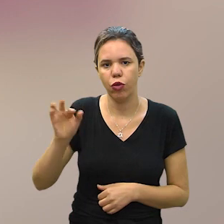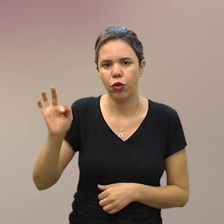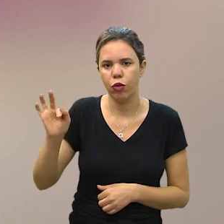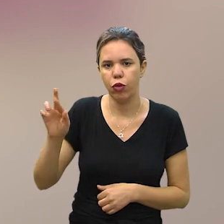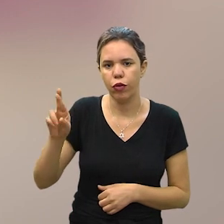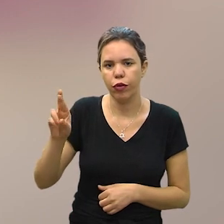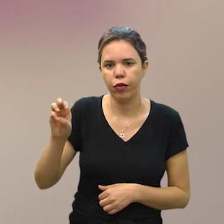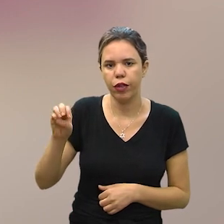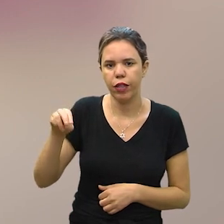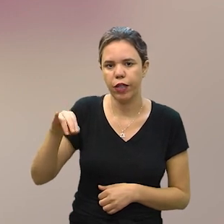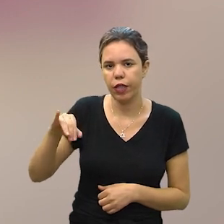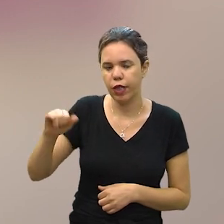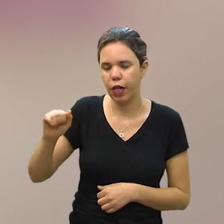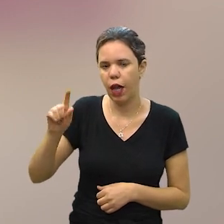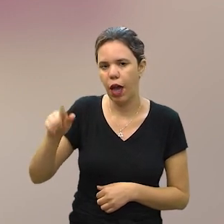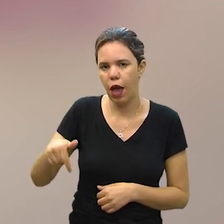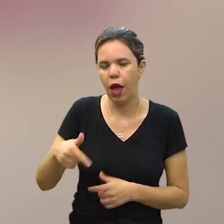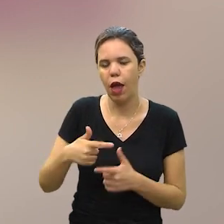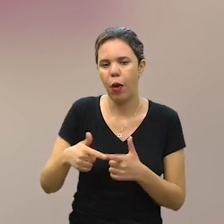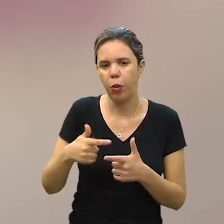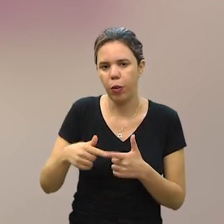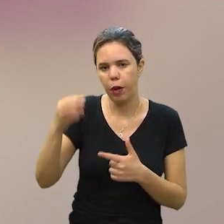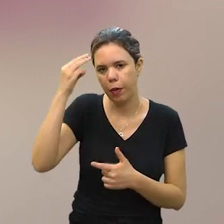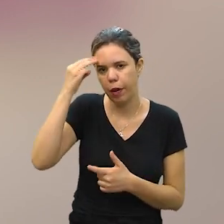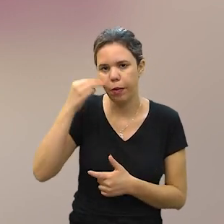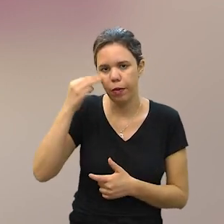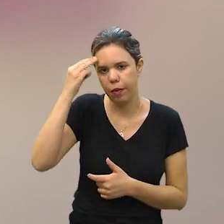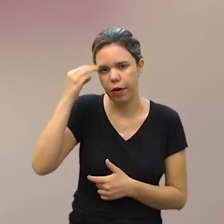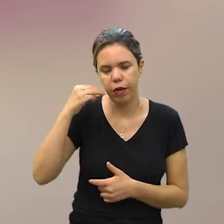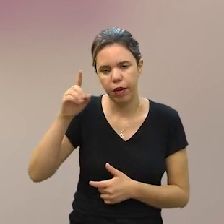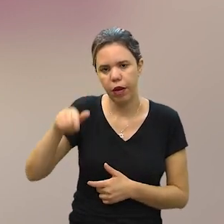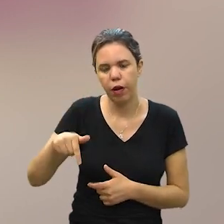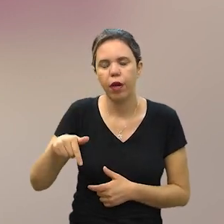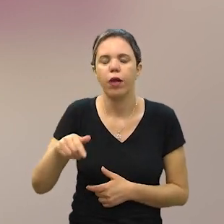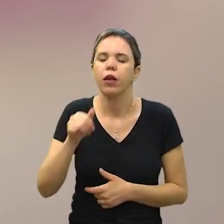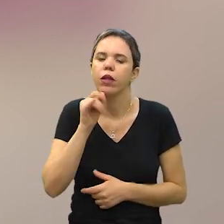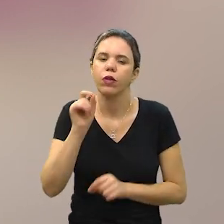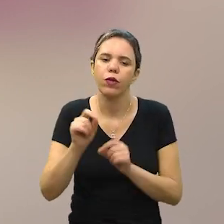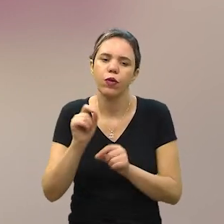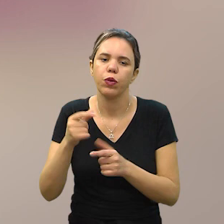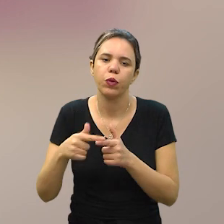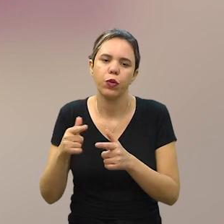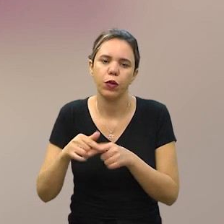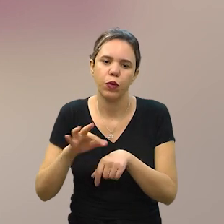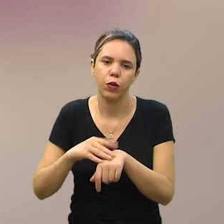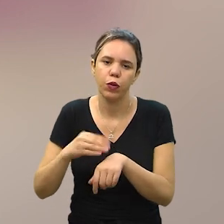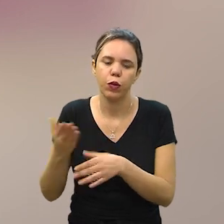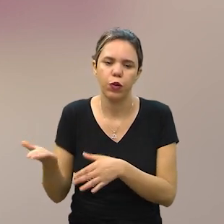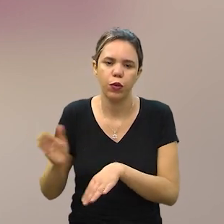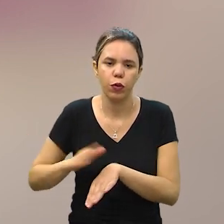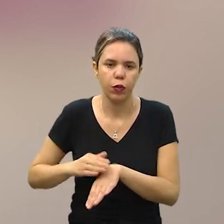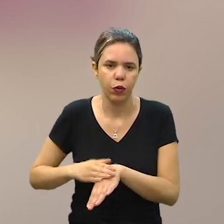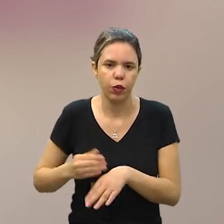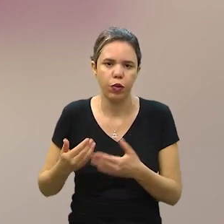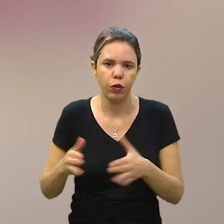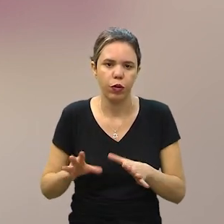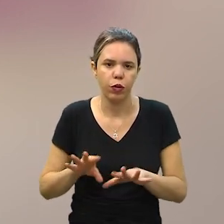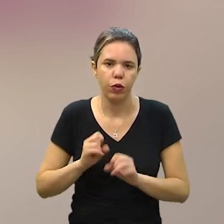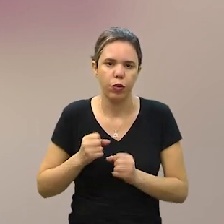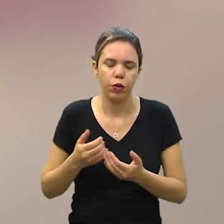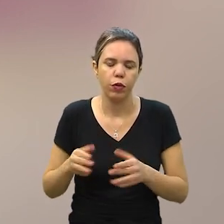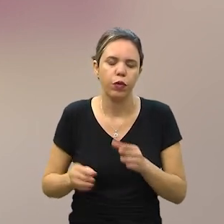é uma doença mental, né? E geralmente a esquizofrenia ela é